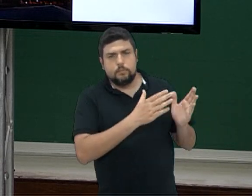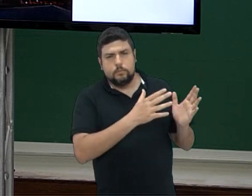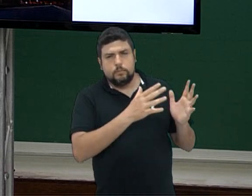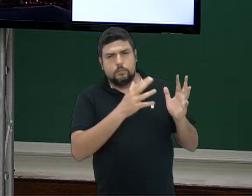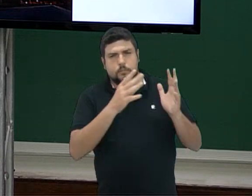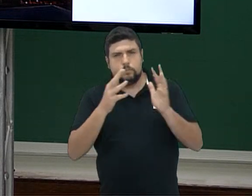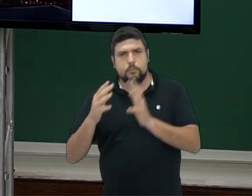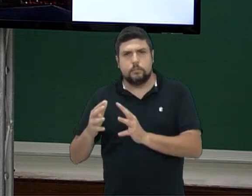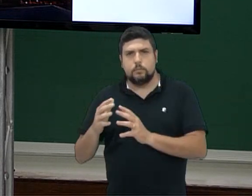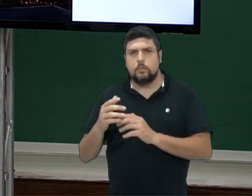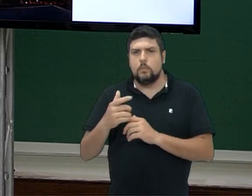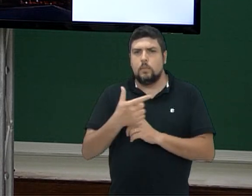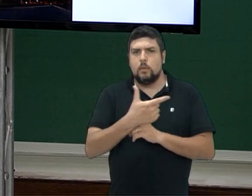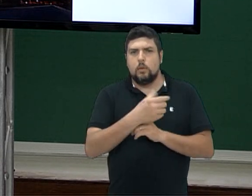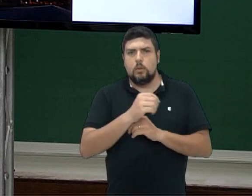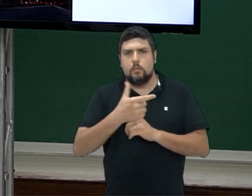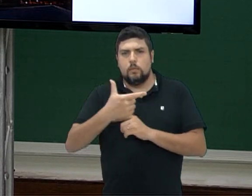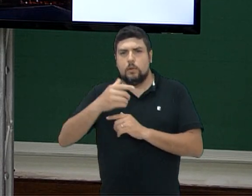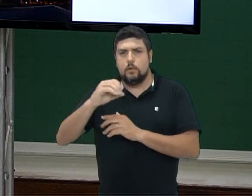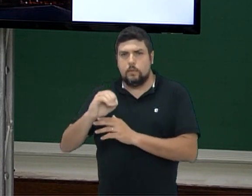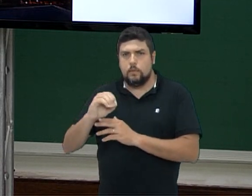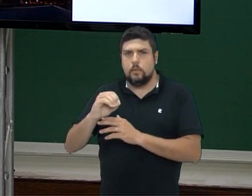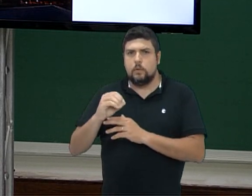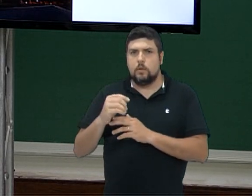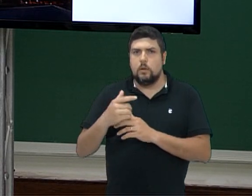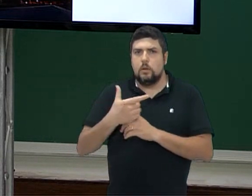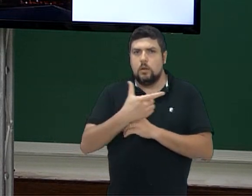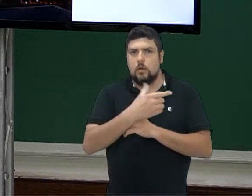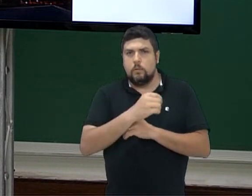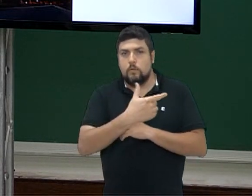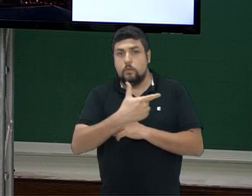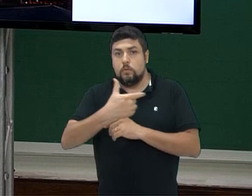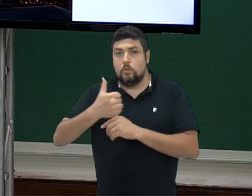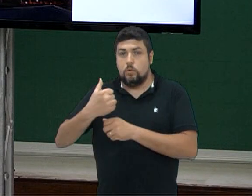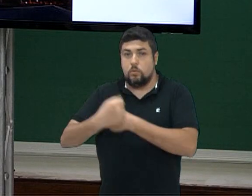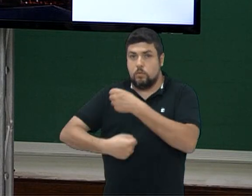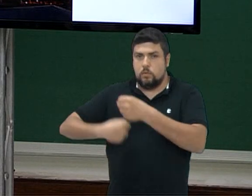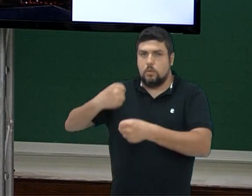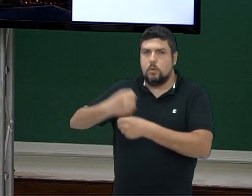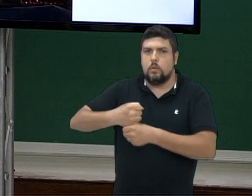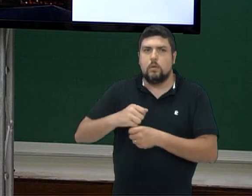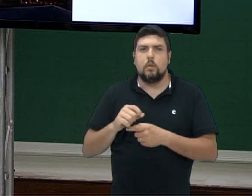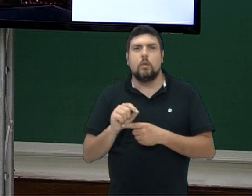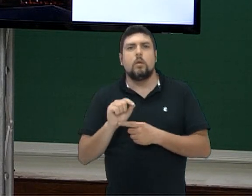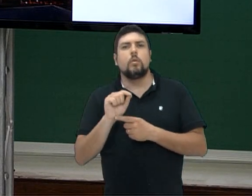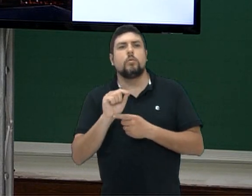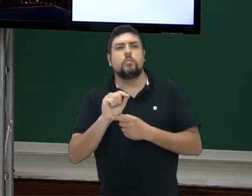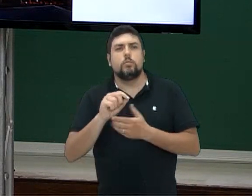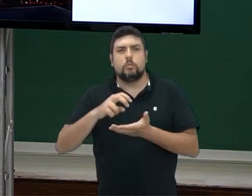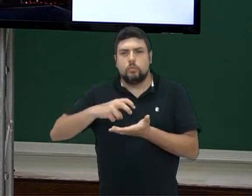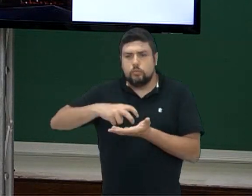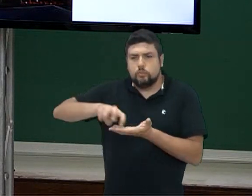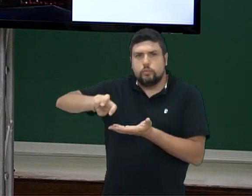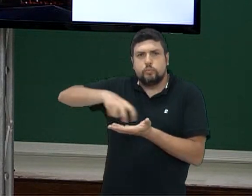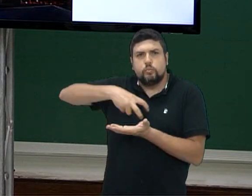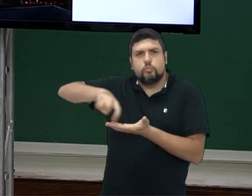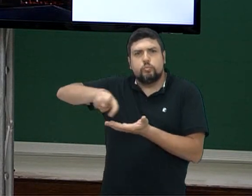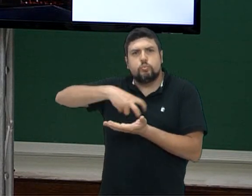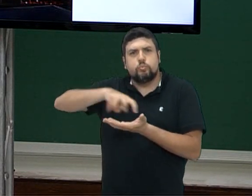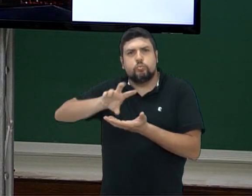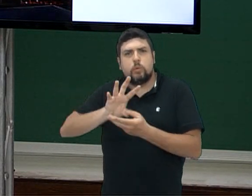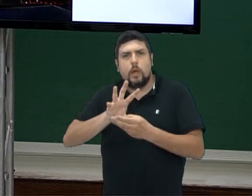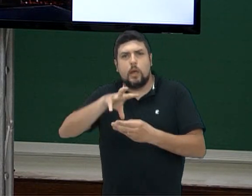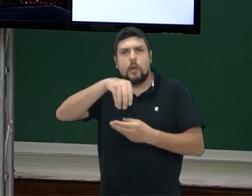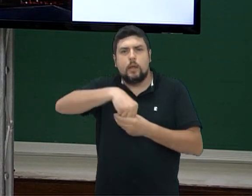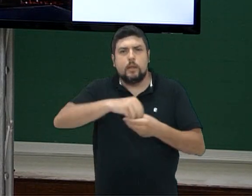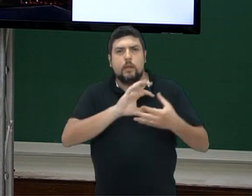de 2020, 2021, ano que vem, que é o skate agora como esporte olímpico. Então, o skate